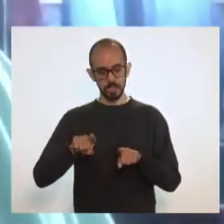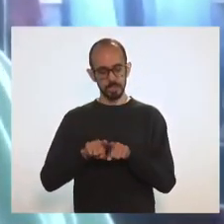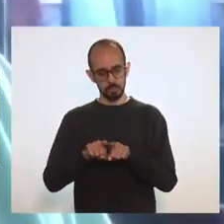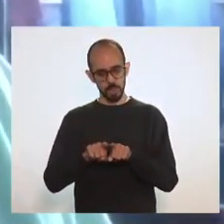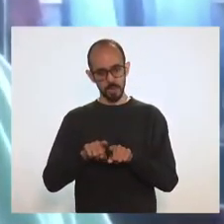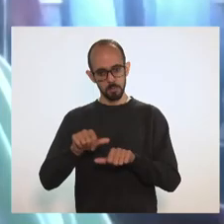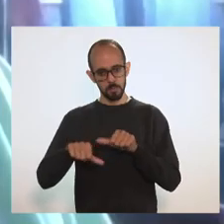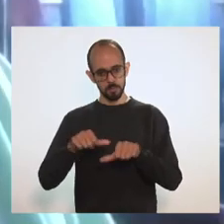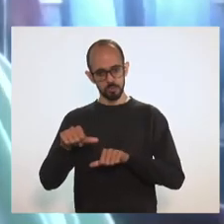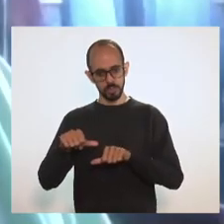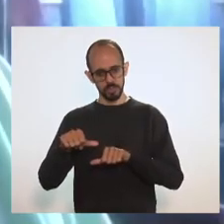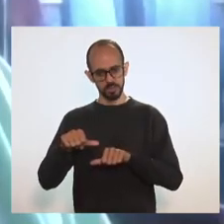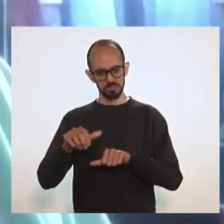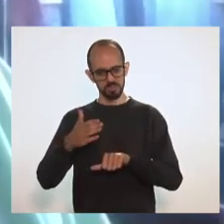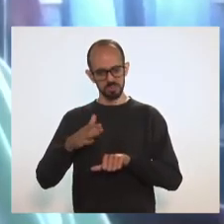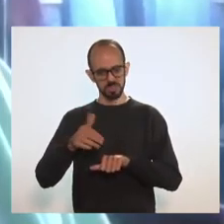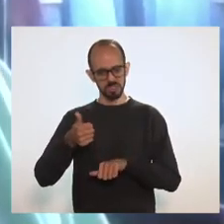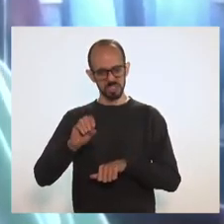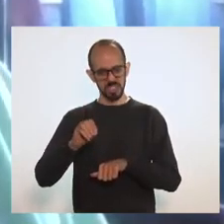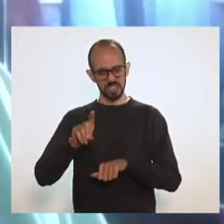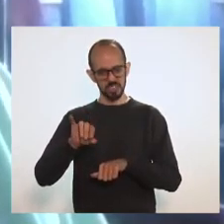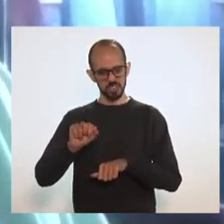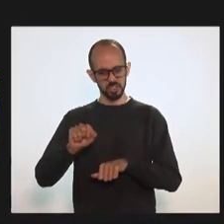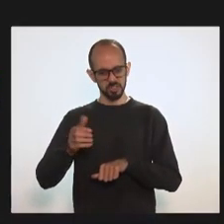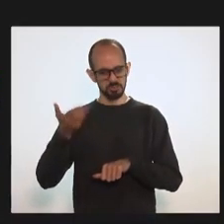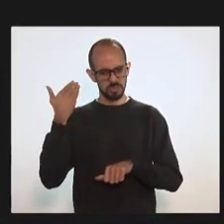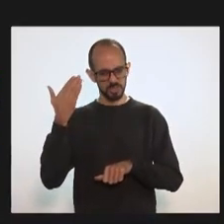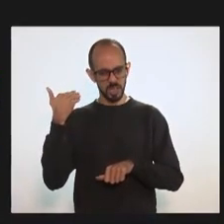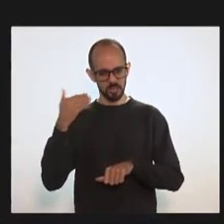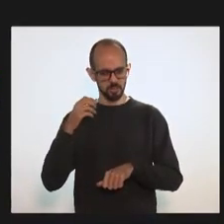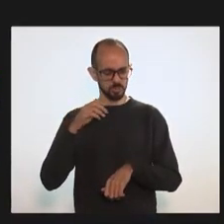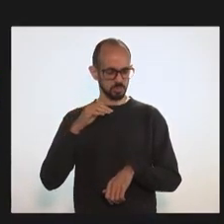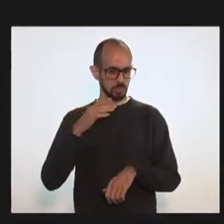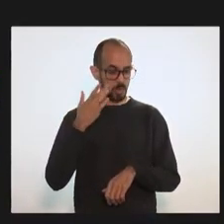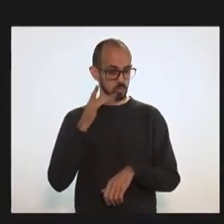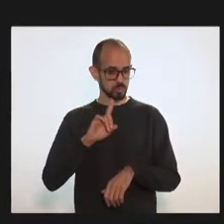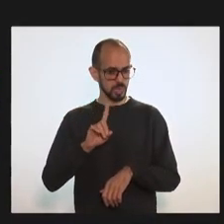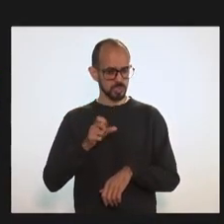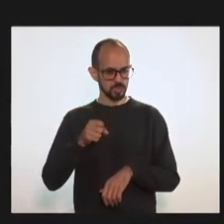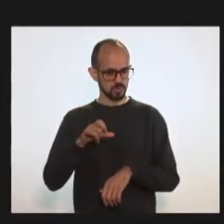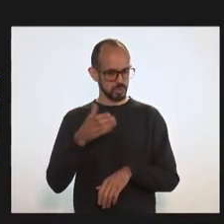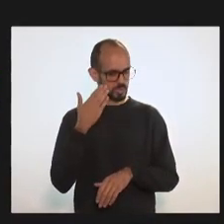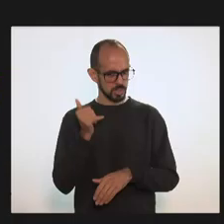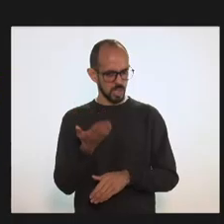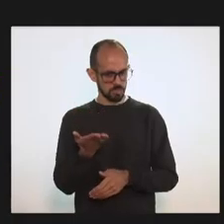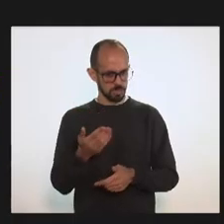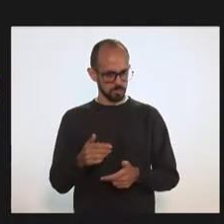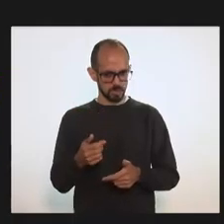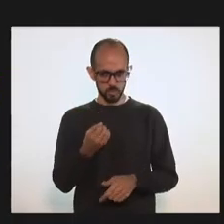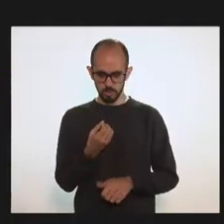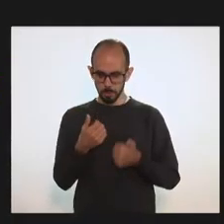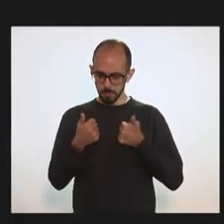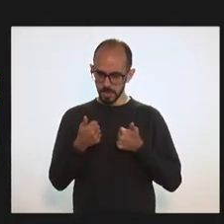Mink, por usar a técnica. Recentemente, o André Siciliano fez um